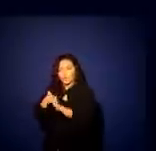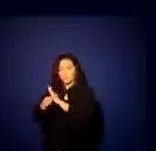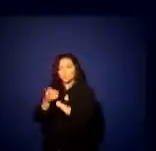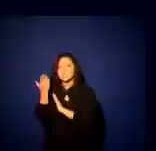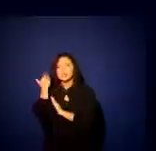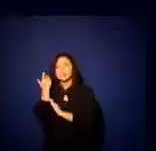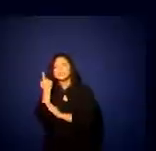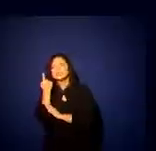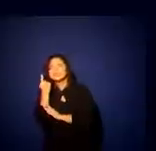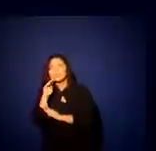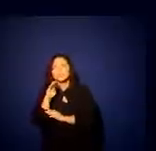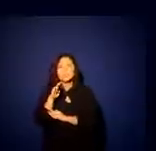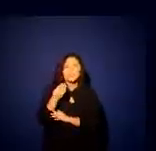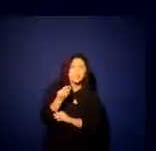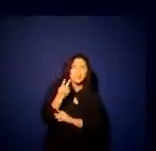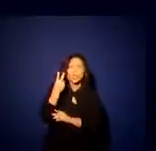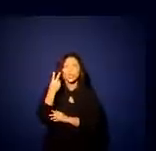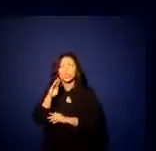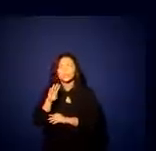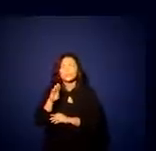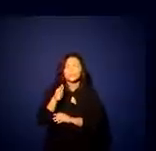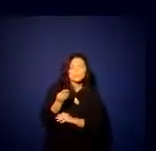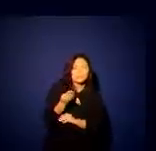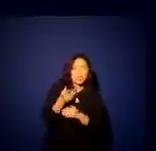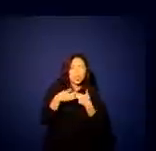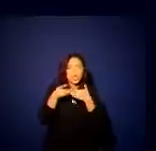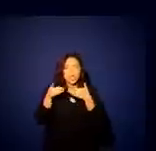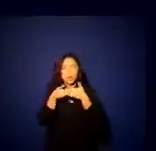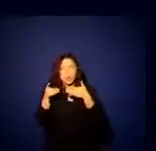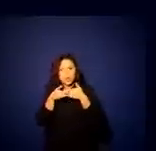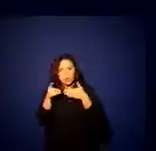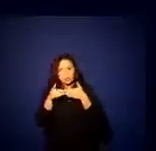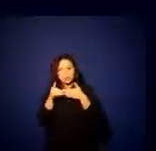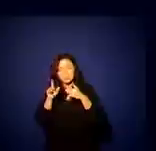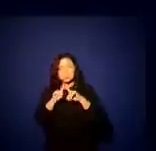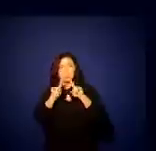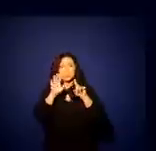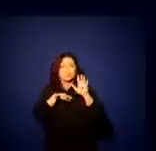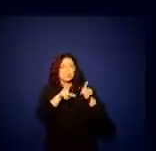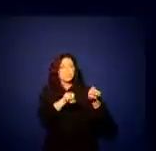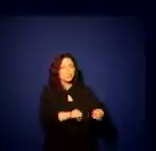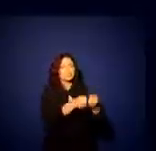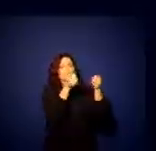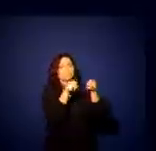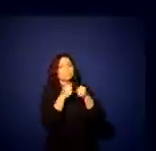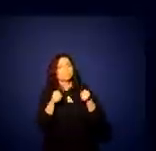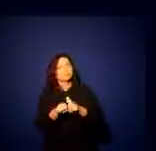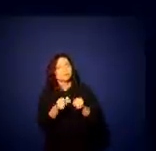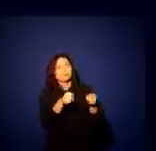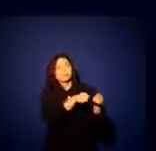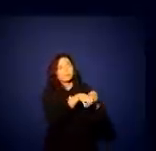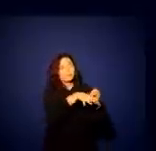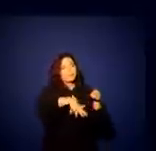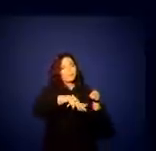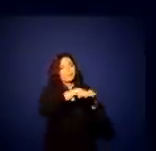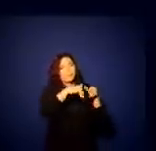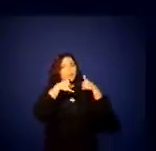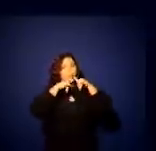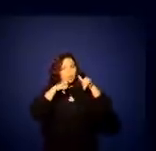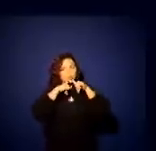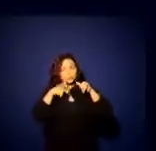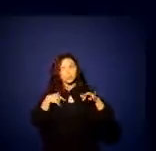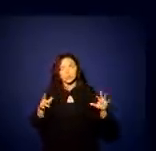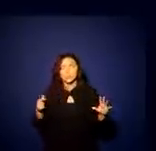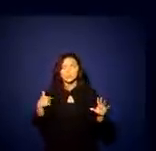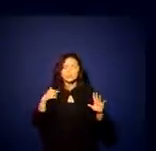Dois Bilhões de Dólares por ano para Petrobras não faz a mínima diferença e você destrói o setor elétrico E então somando esses